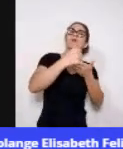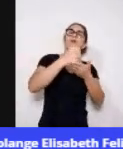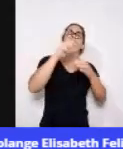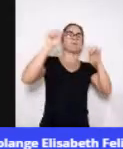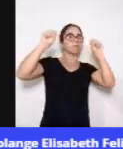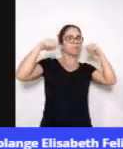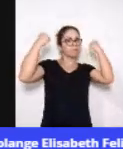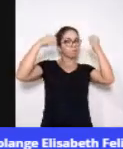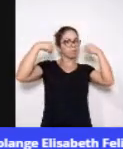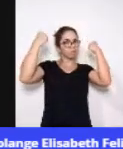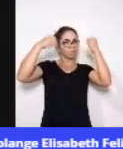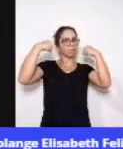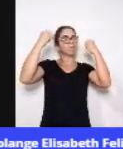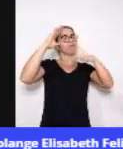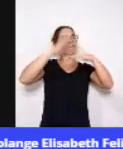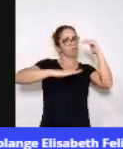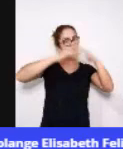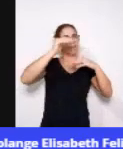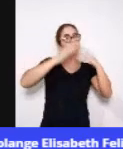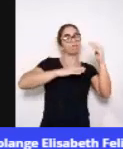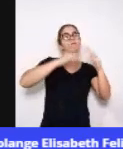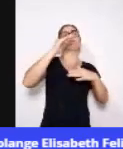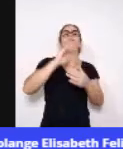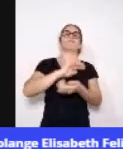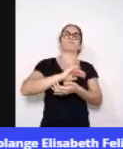básica, tá? Próximo slide.